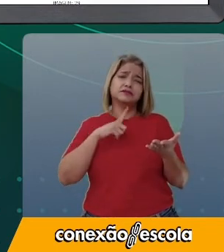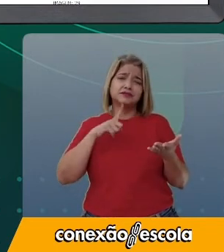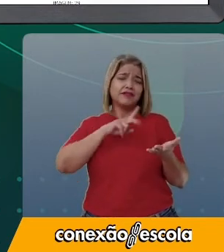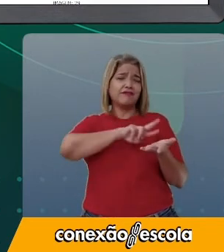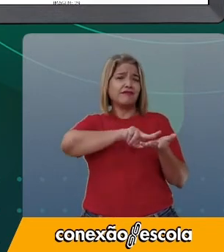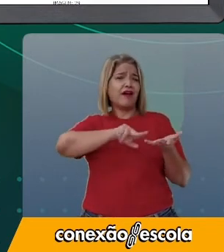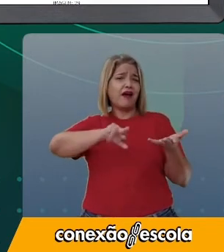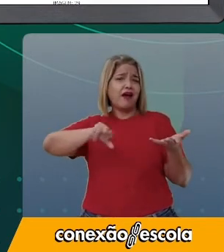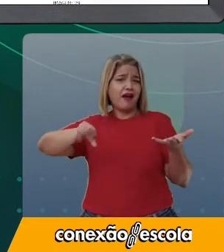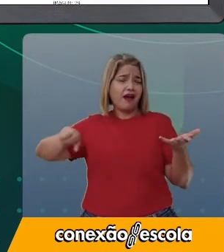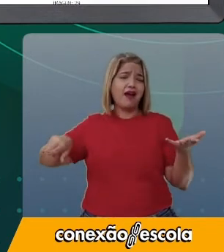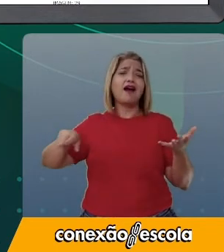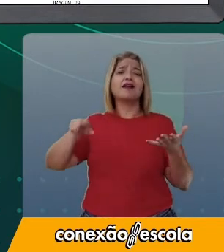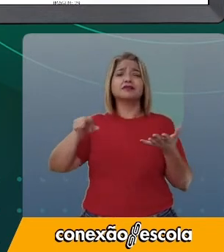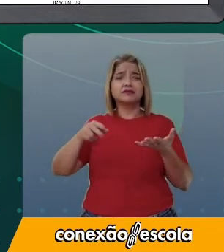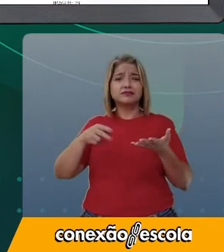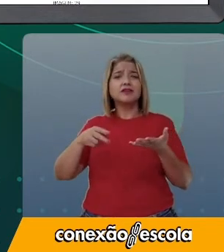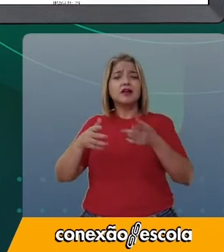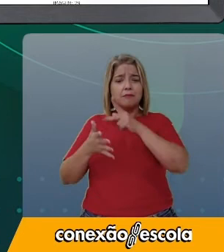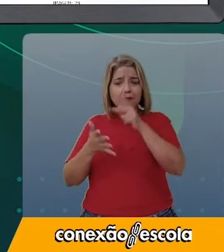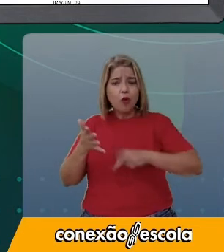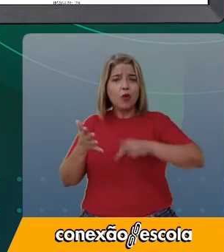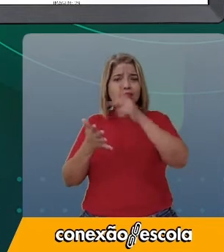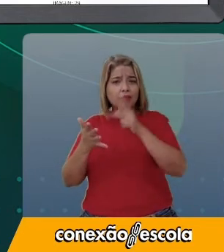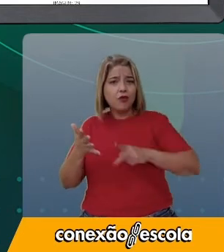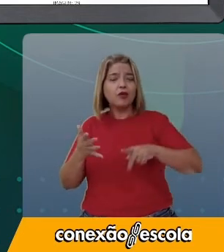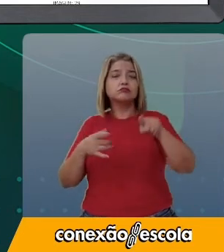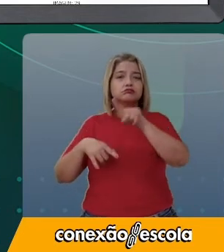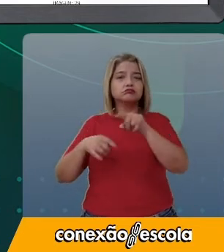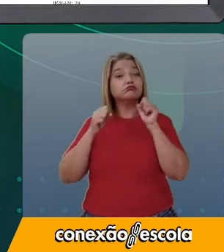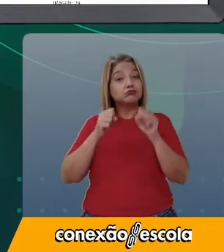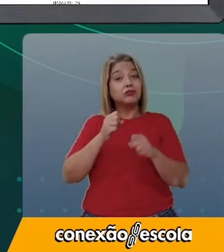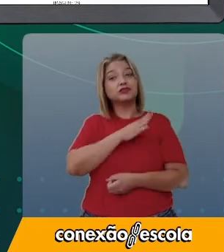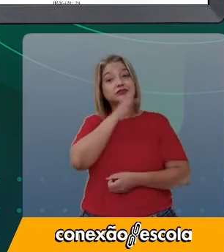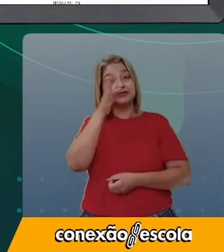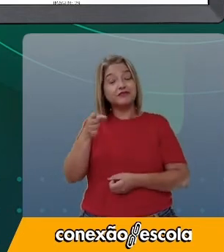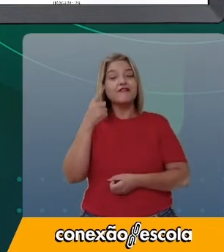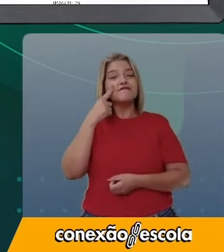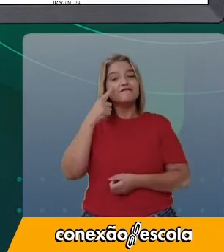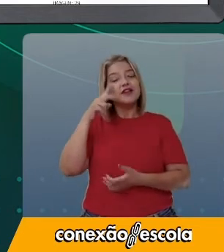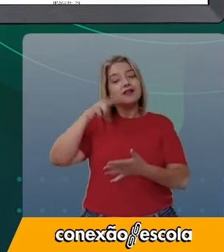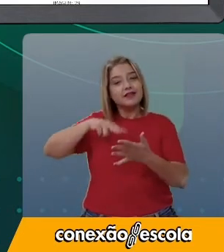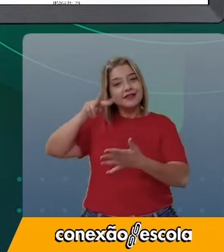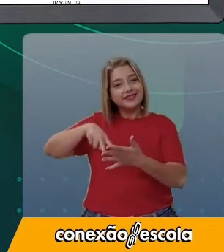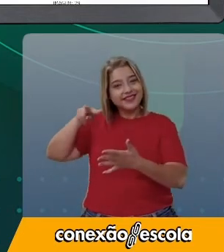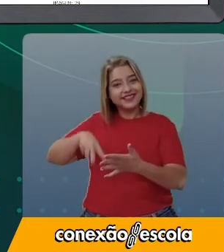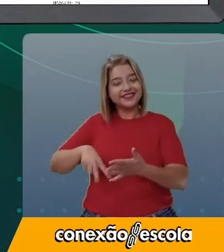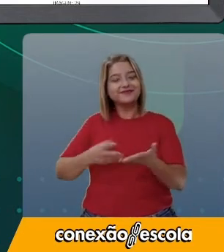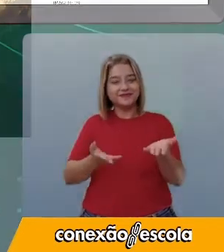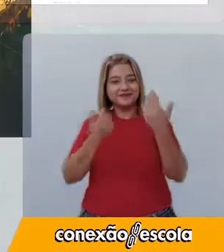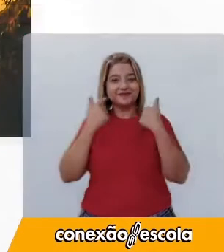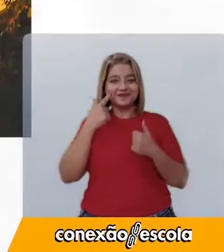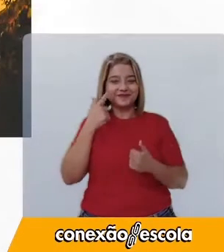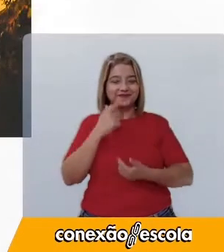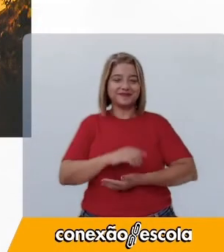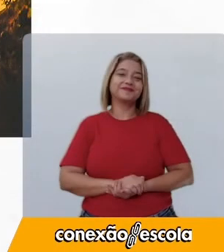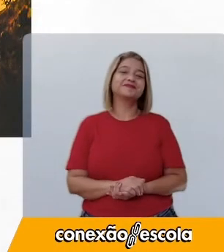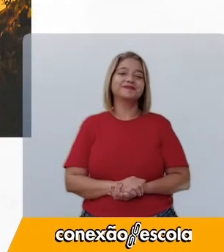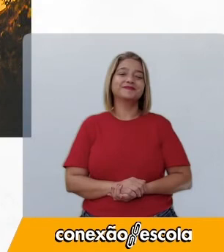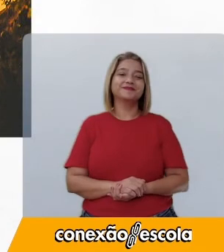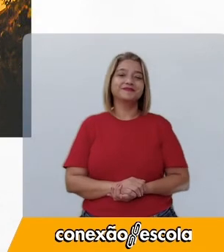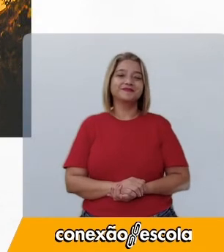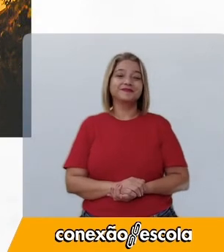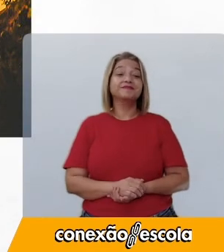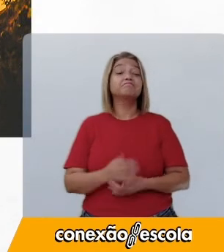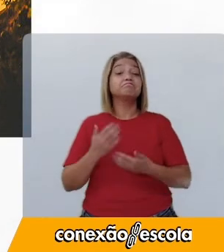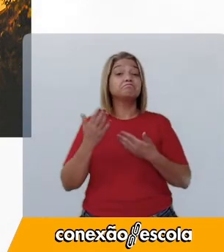vários poemas e que eu acho que é bem legal a gente fazer uma visita nessa literatura. Então vamos ao poema?